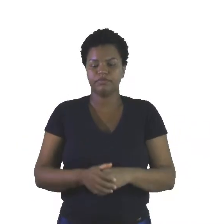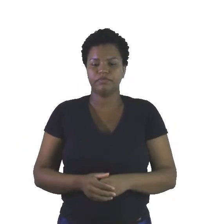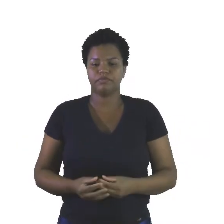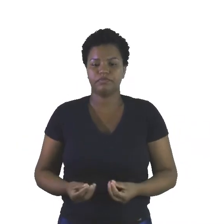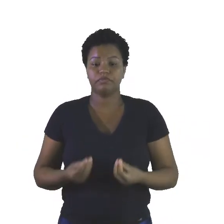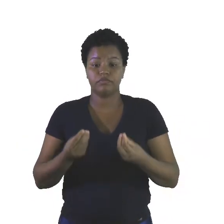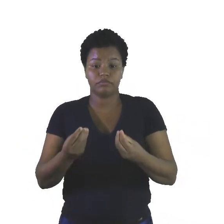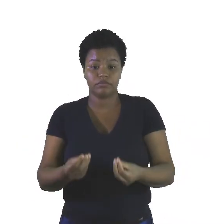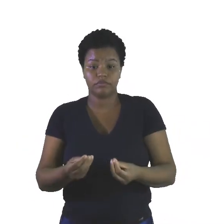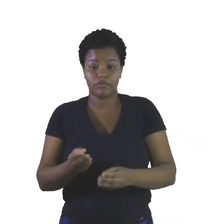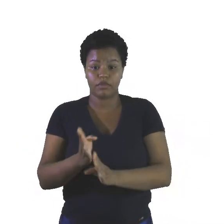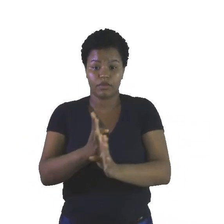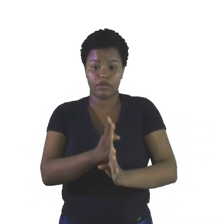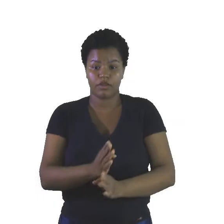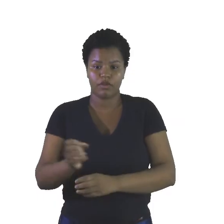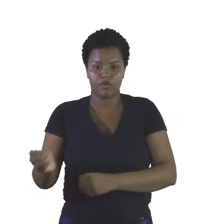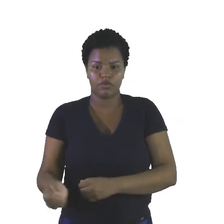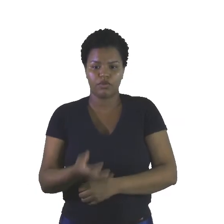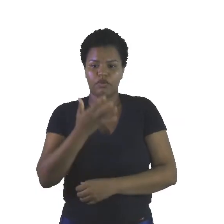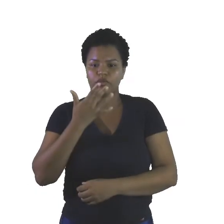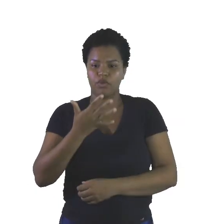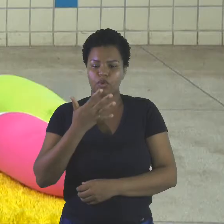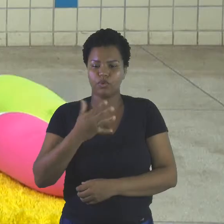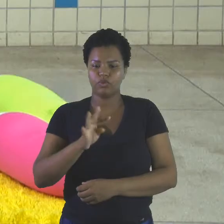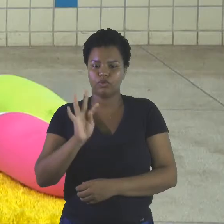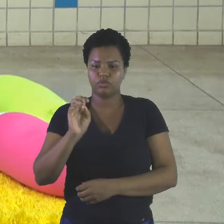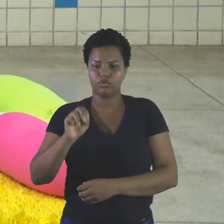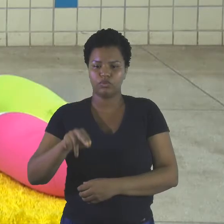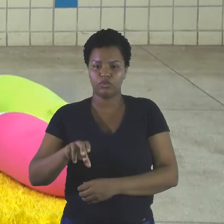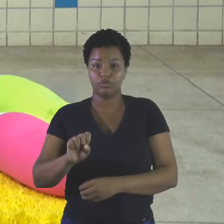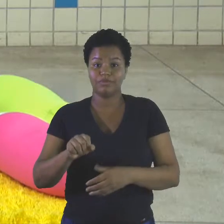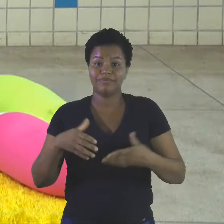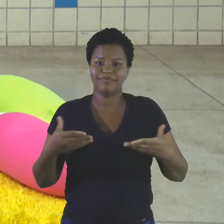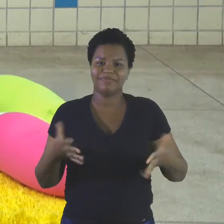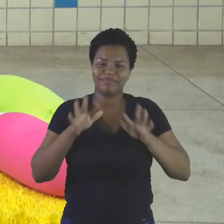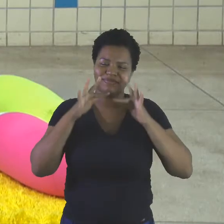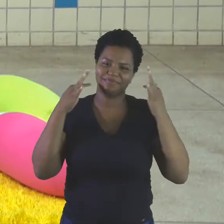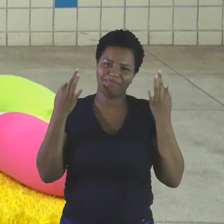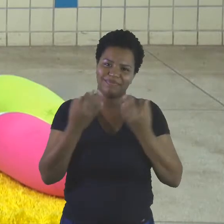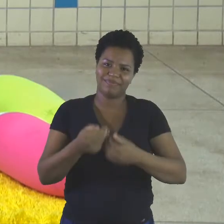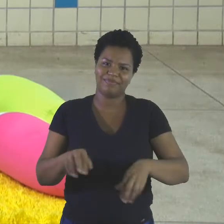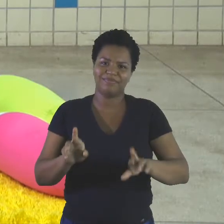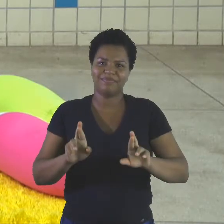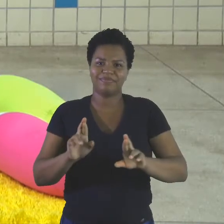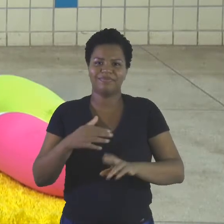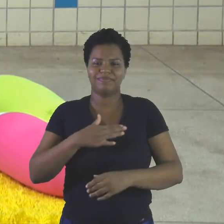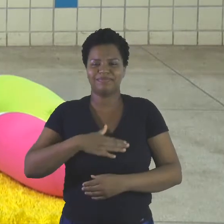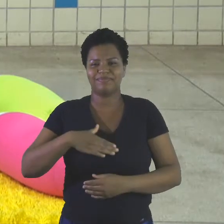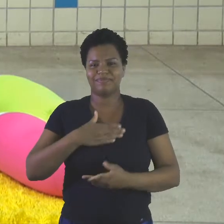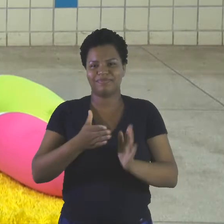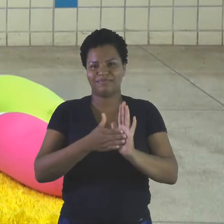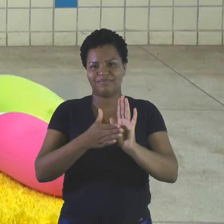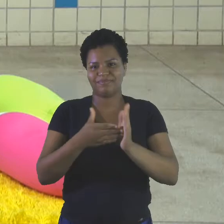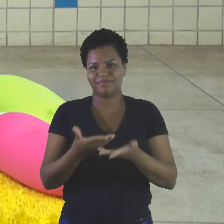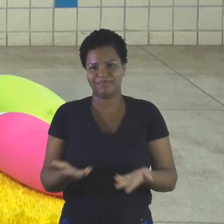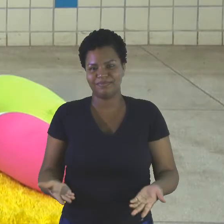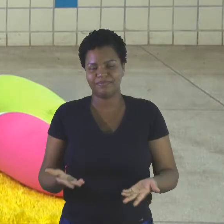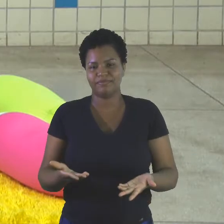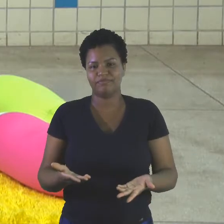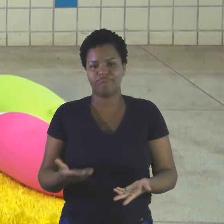a descoberta de novas cores e tons então família espero que tenham gostado das nossas propostas